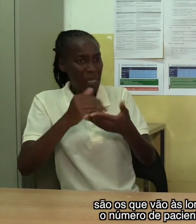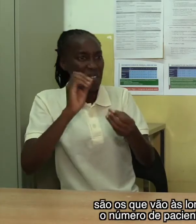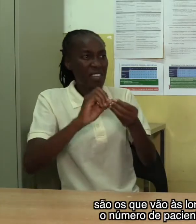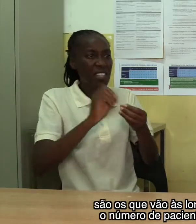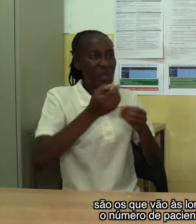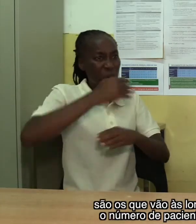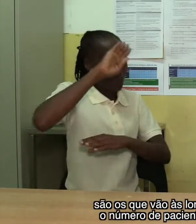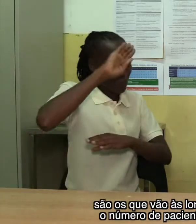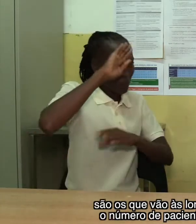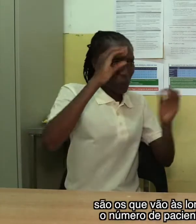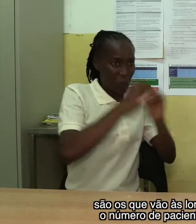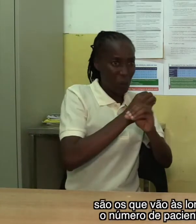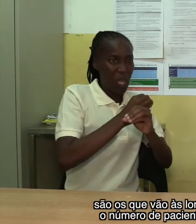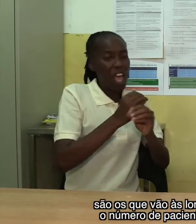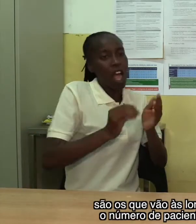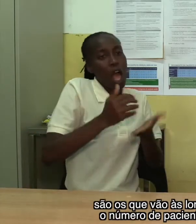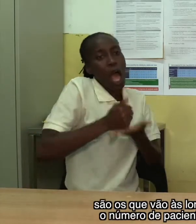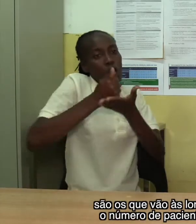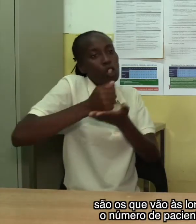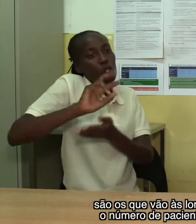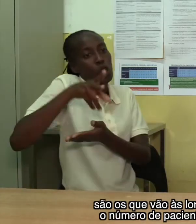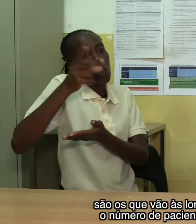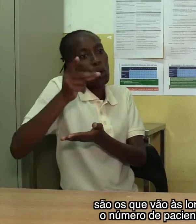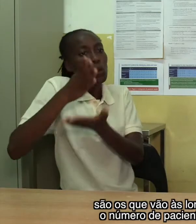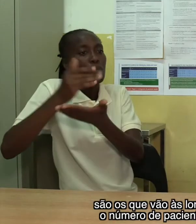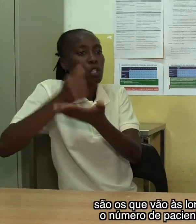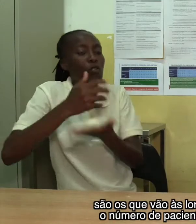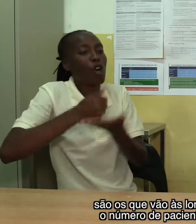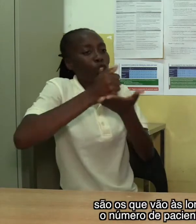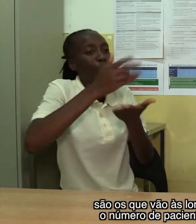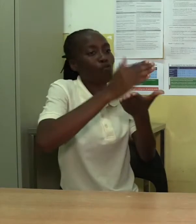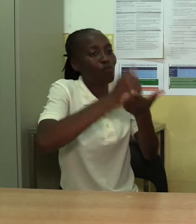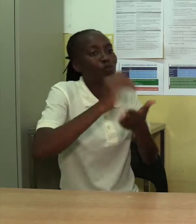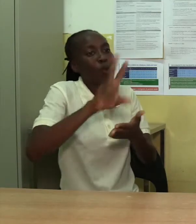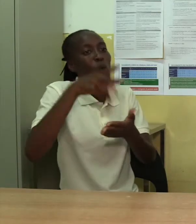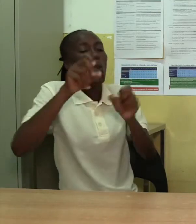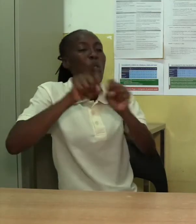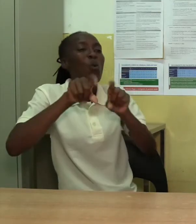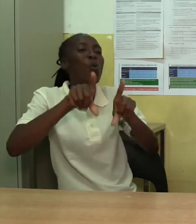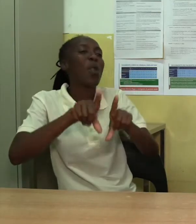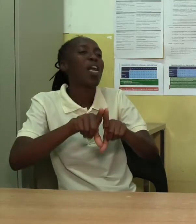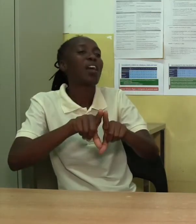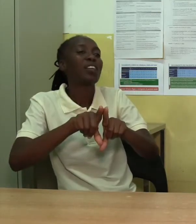longas filas e vão diminuindo o número de pacientes, assim, apoiando os outros colegas.